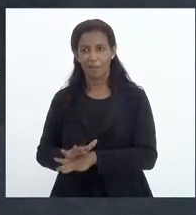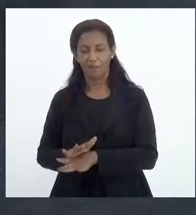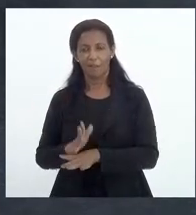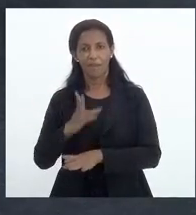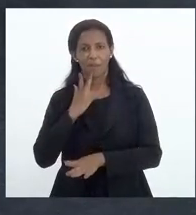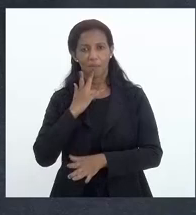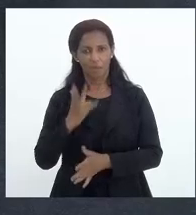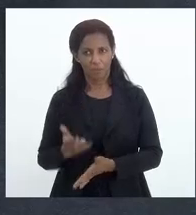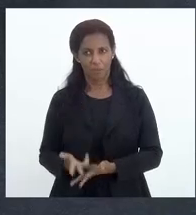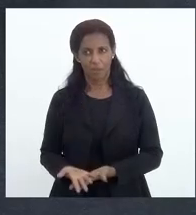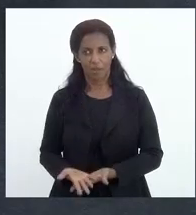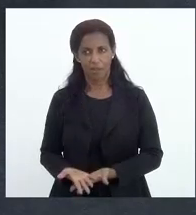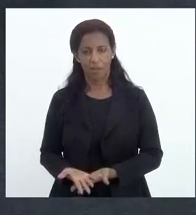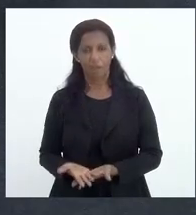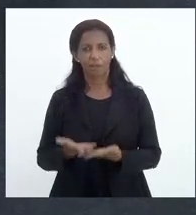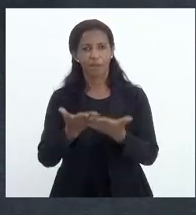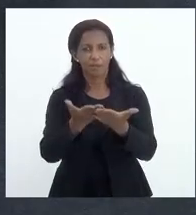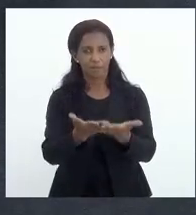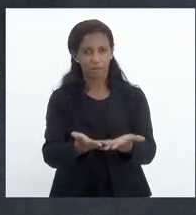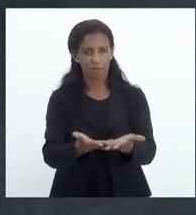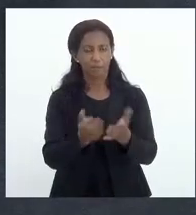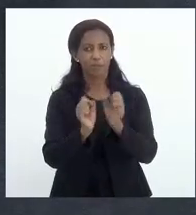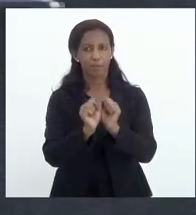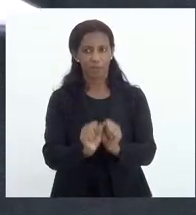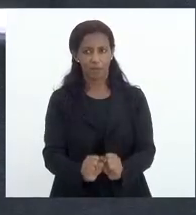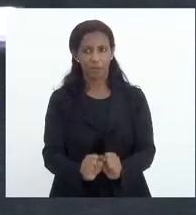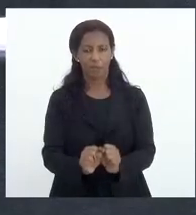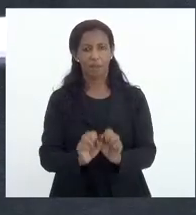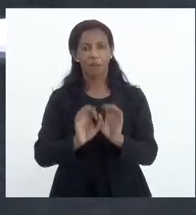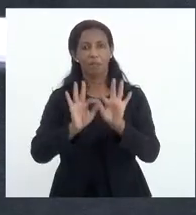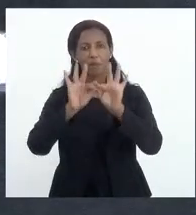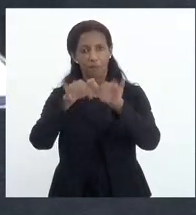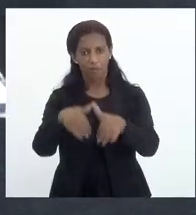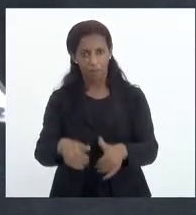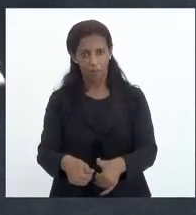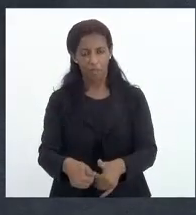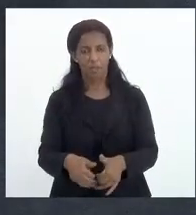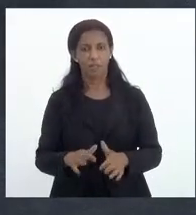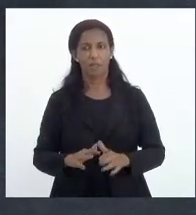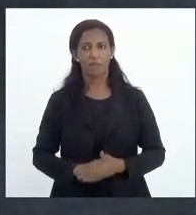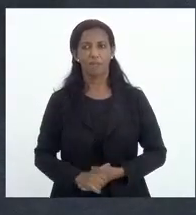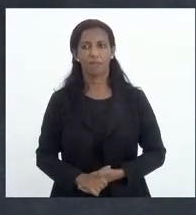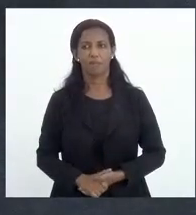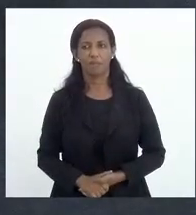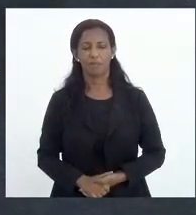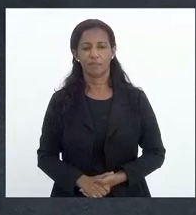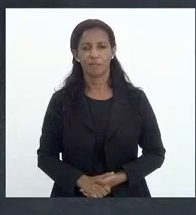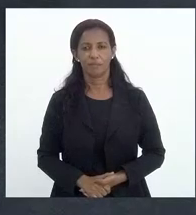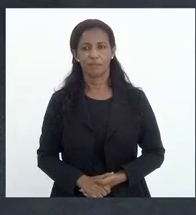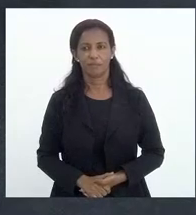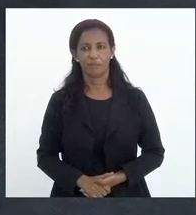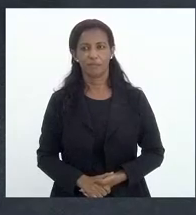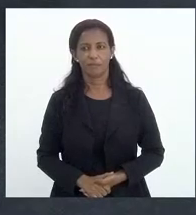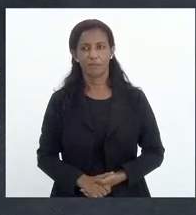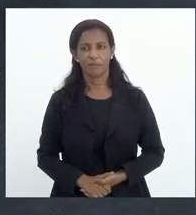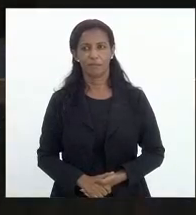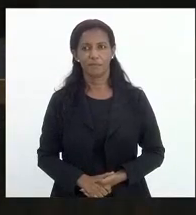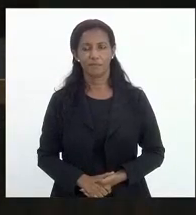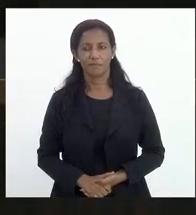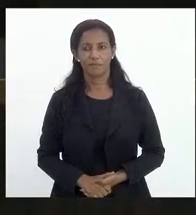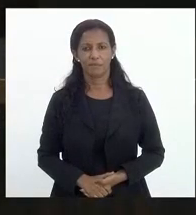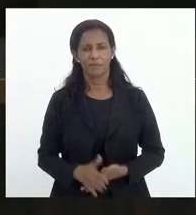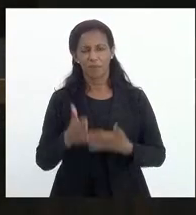minha oratória para que a senhora possa encerrar a... Muito